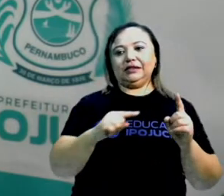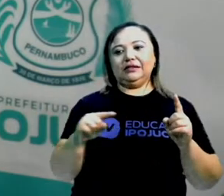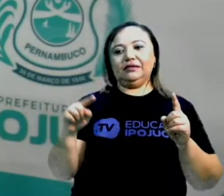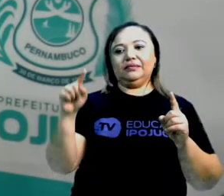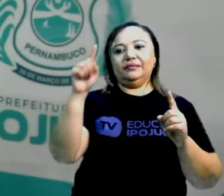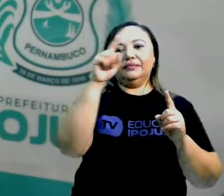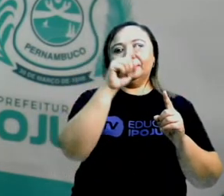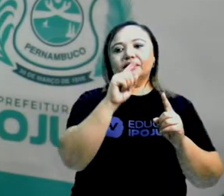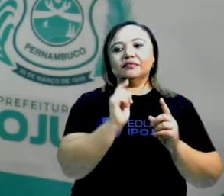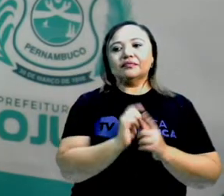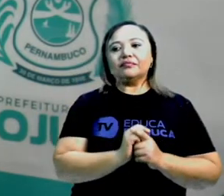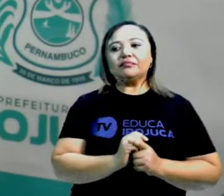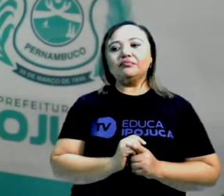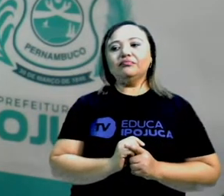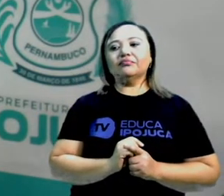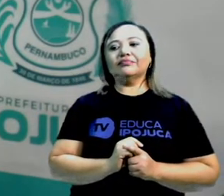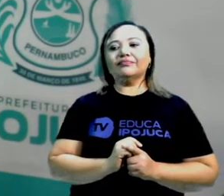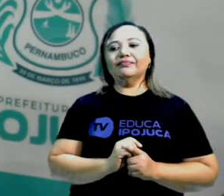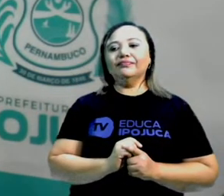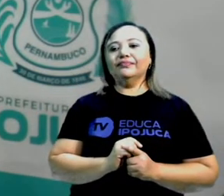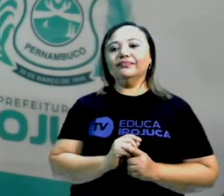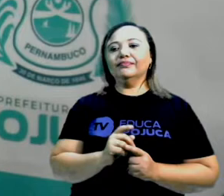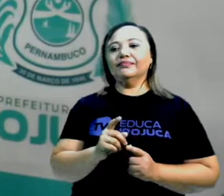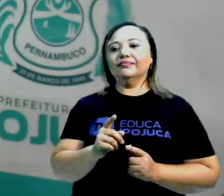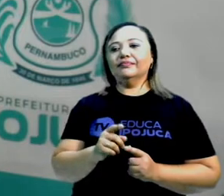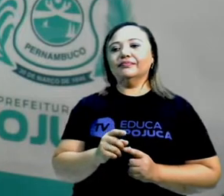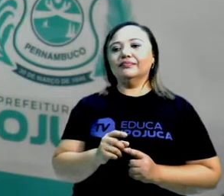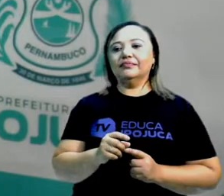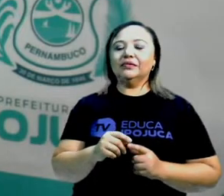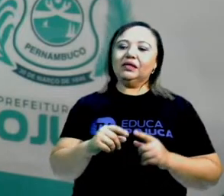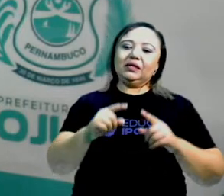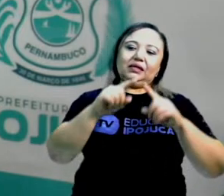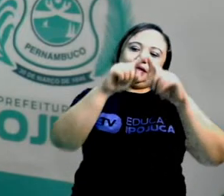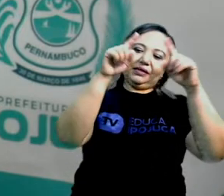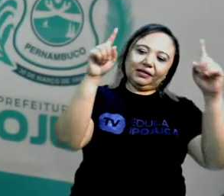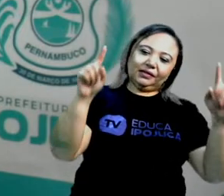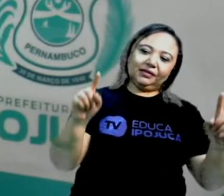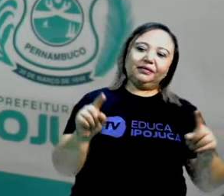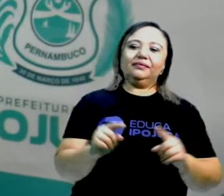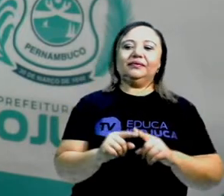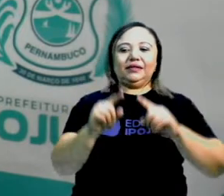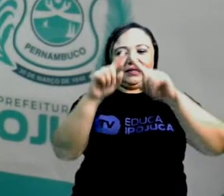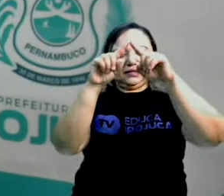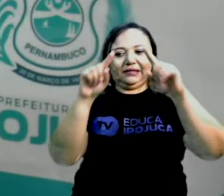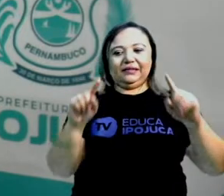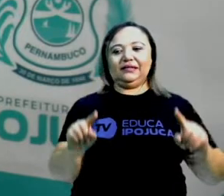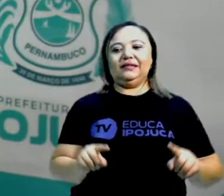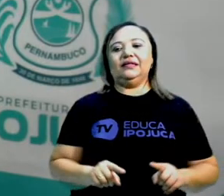E vimos também aqui que tem retângulo, triângulo,